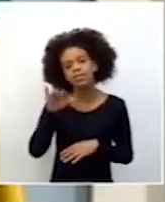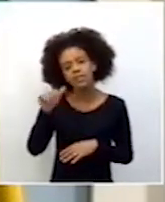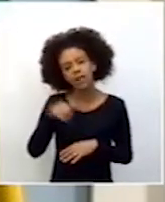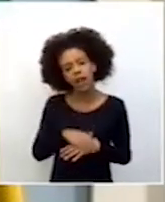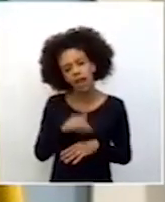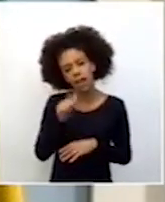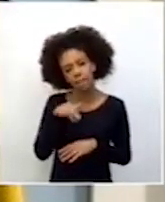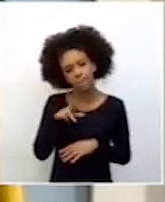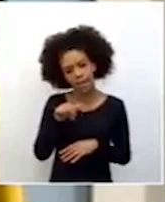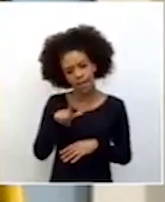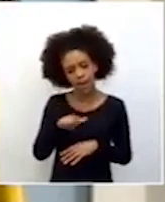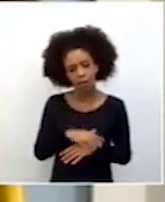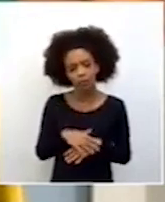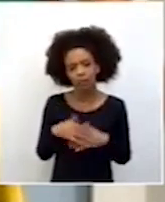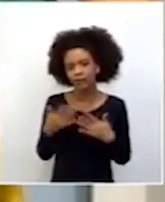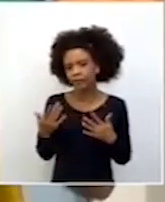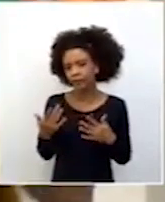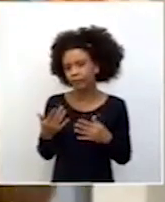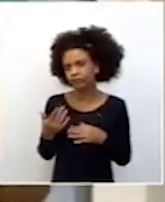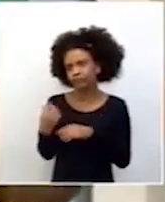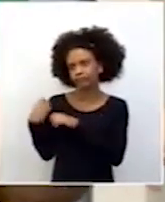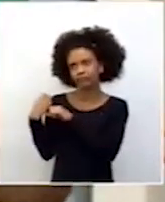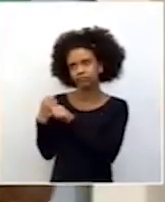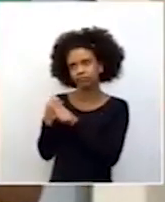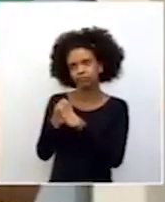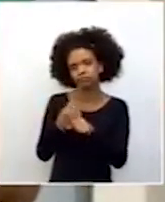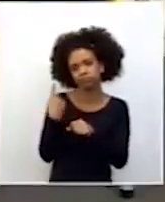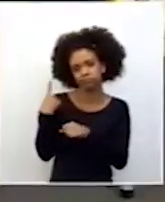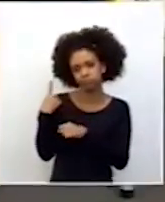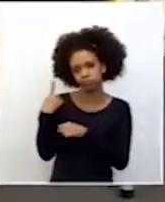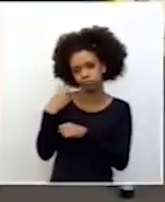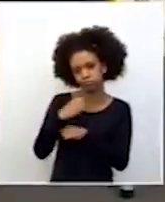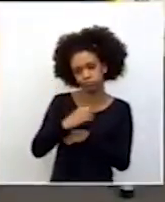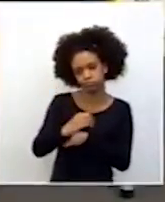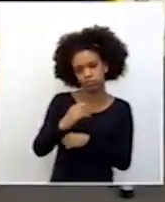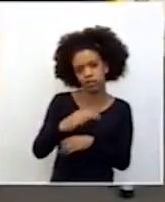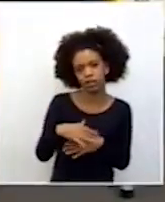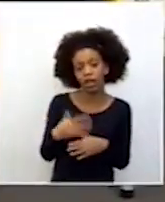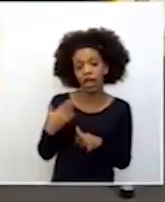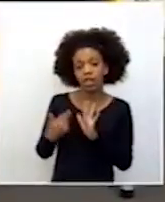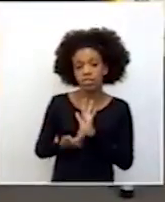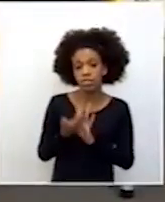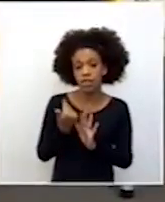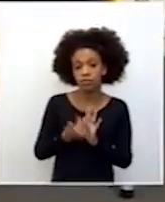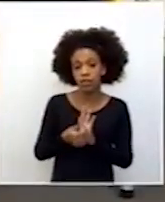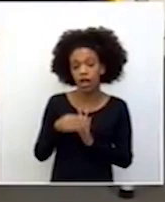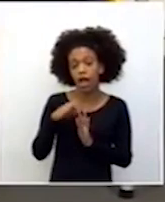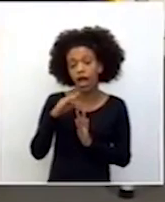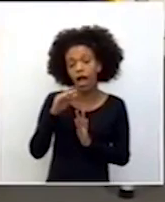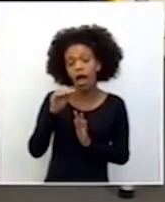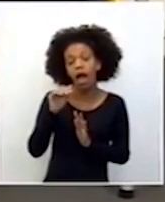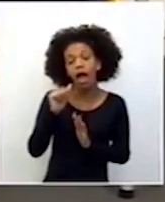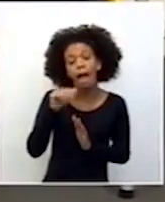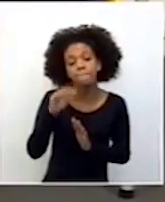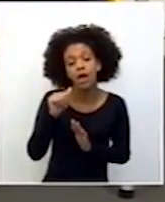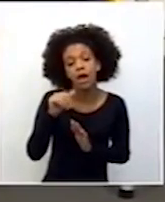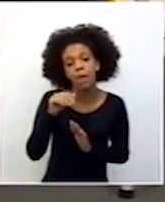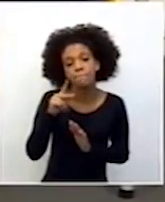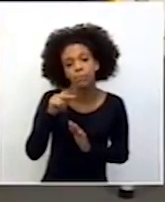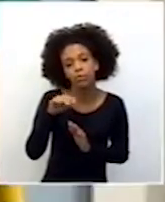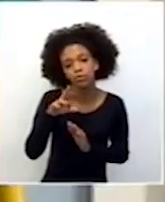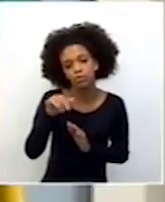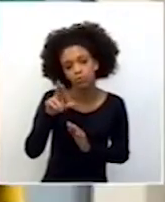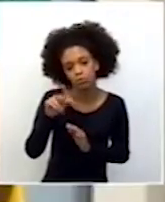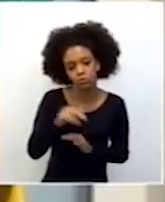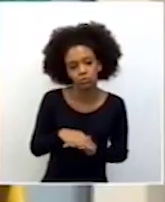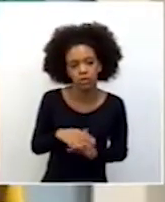do Amaral, que há mais de 100 anos atrás, verdade, né? Desenhou o Abapuru. E ela desenha um